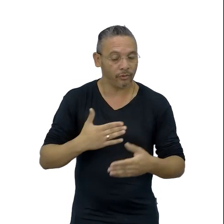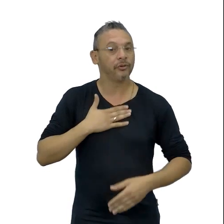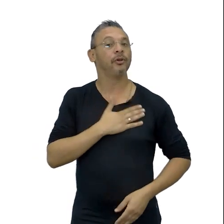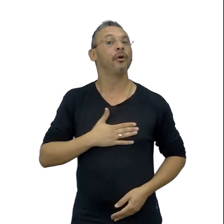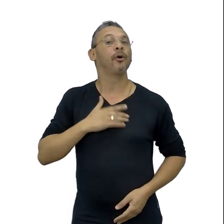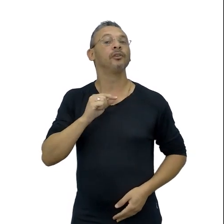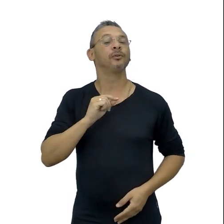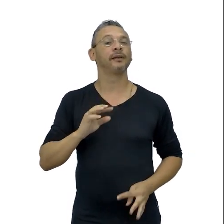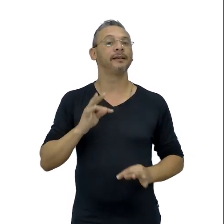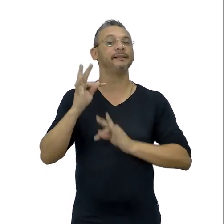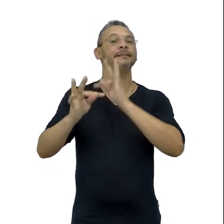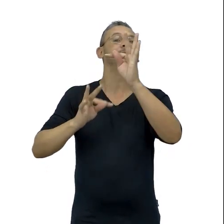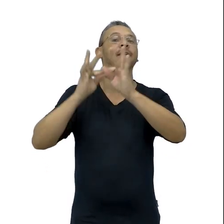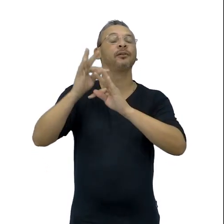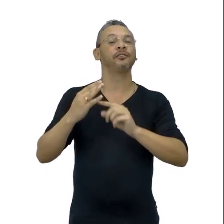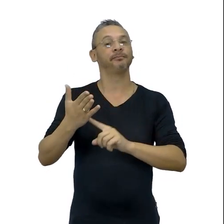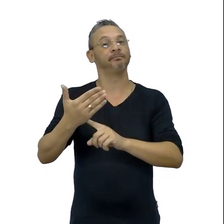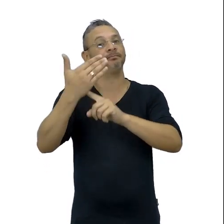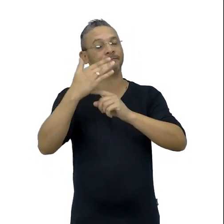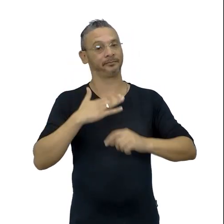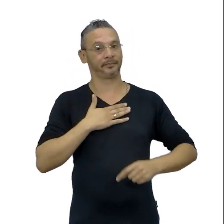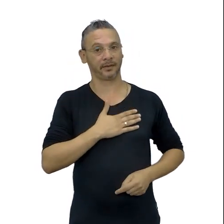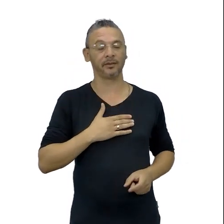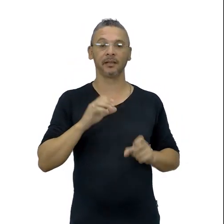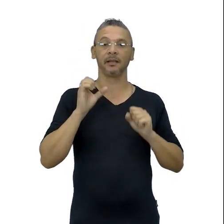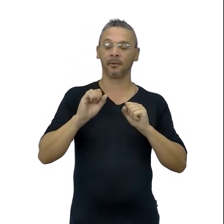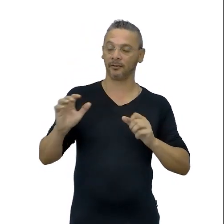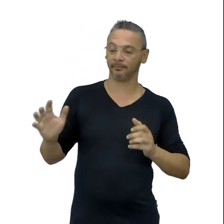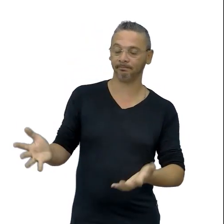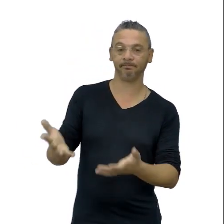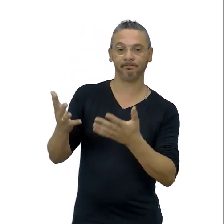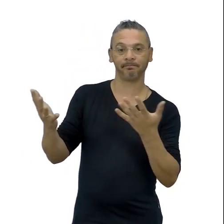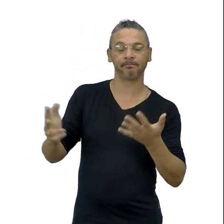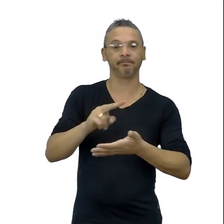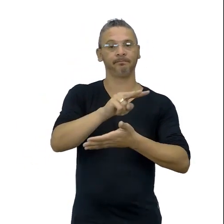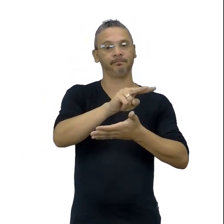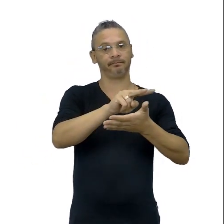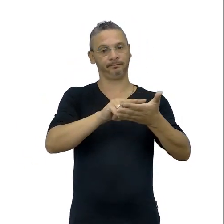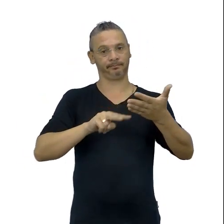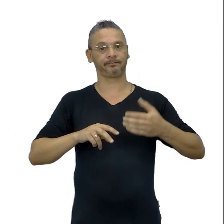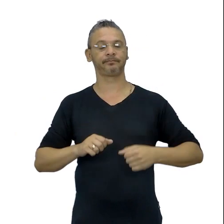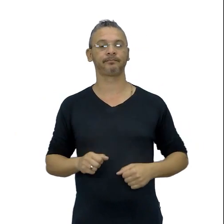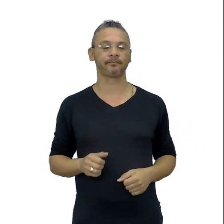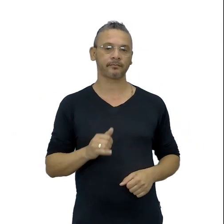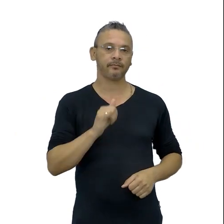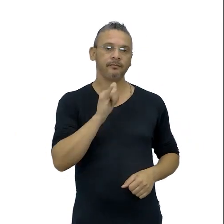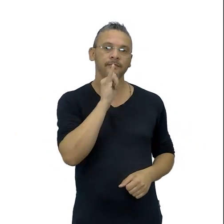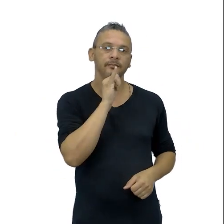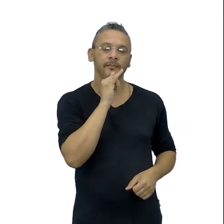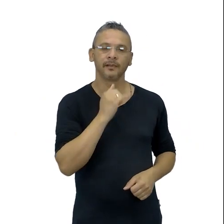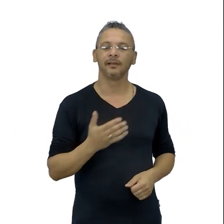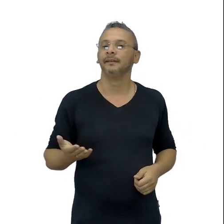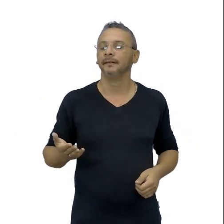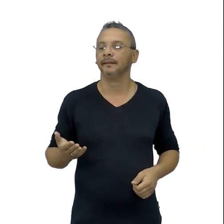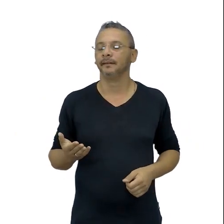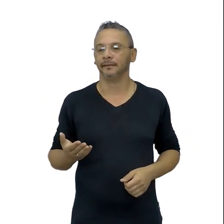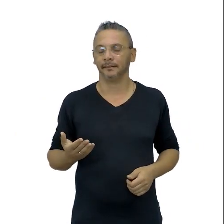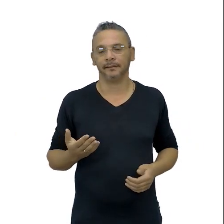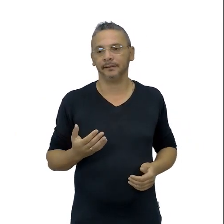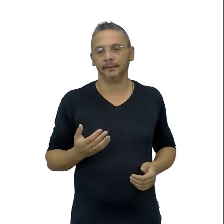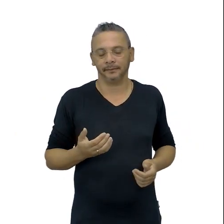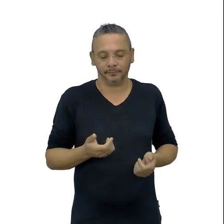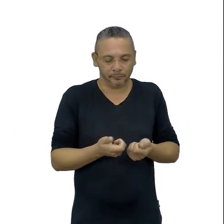professores, também podemos sugerir algumas motivações para essa leitura. Por exemplo, como conhecer regras